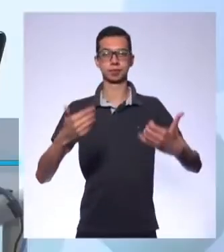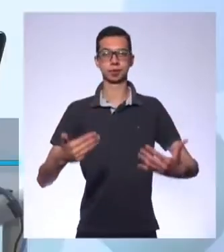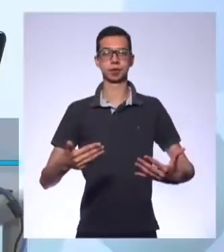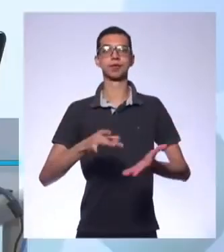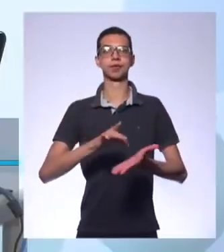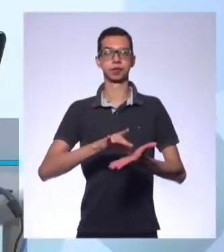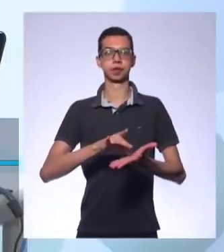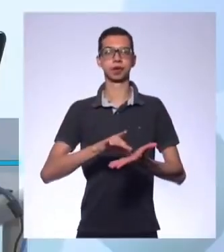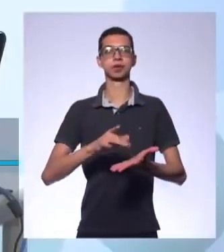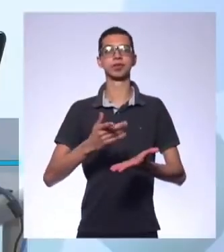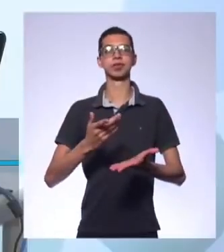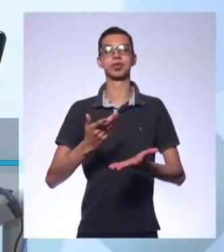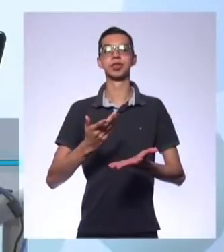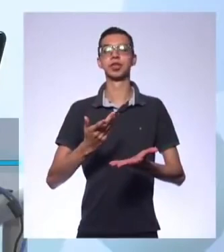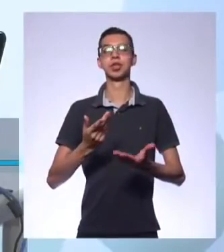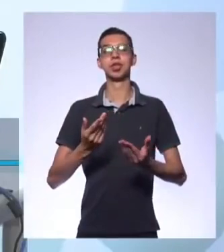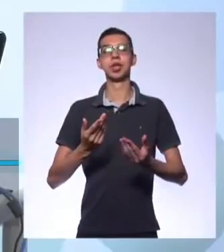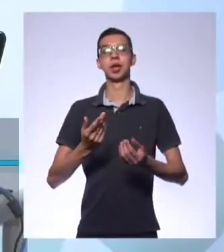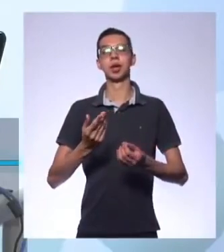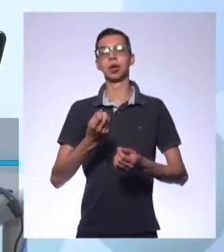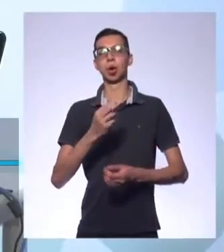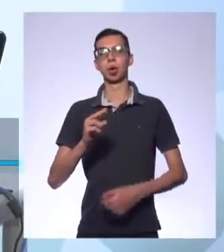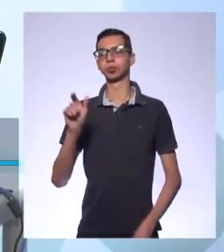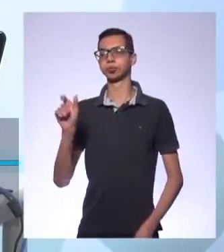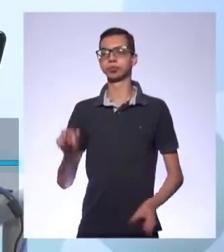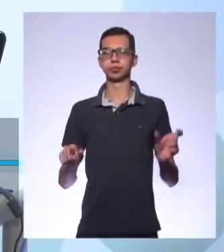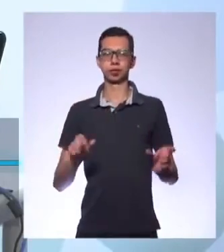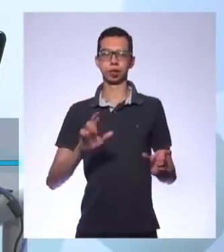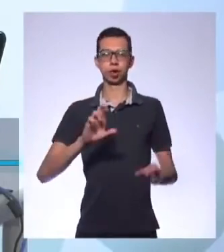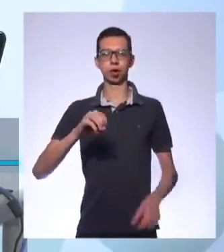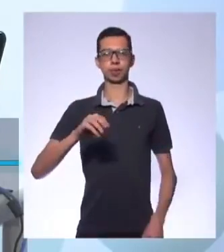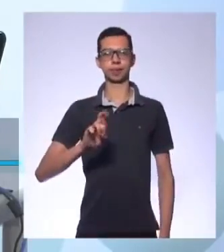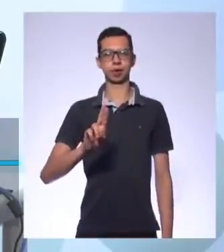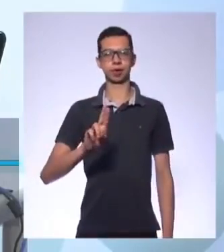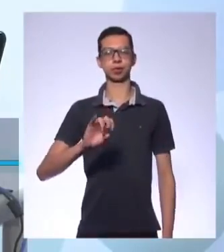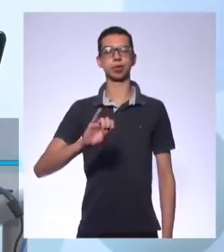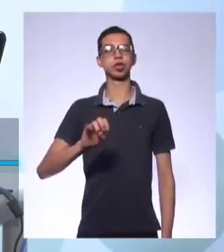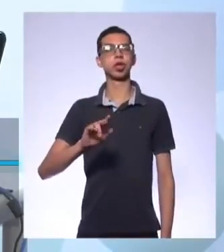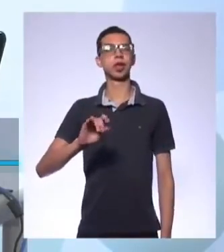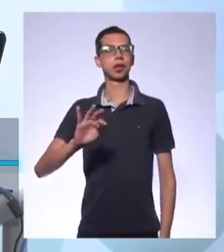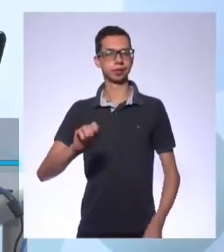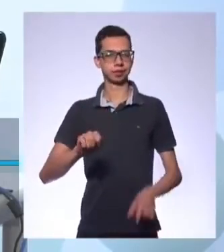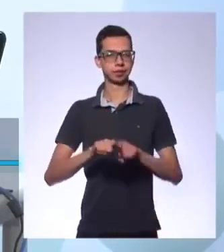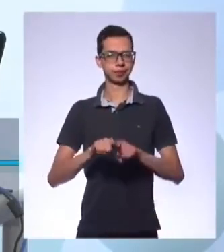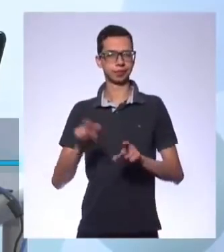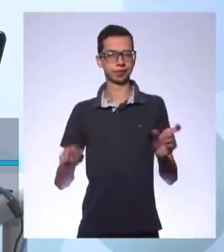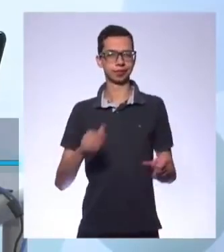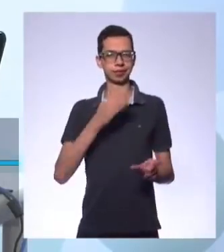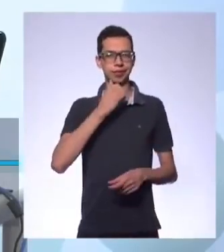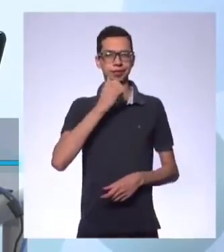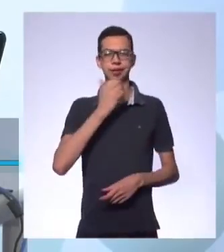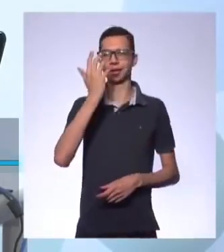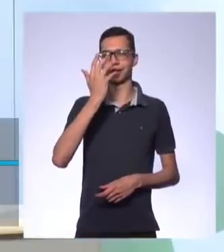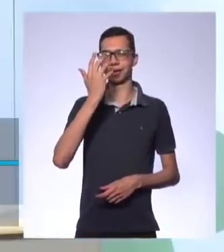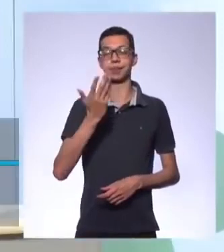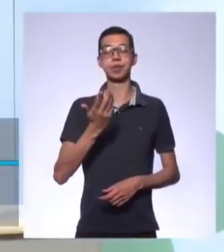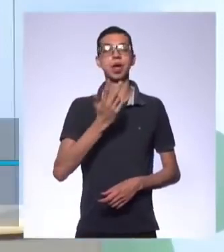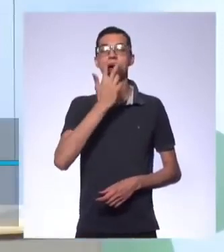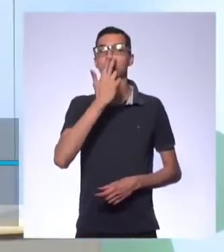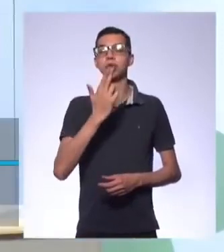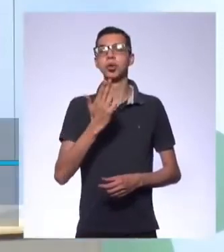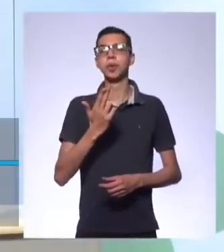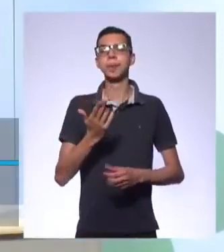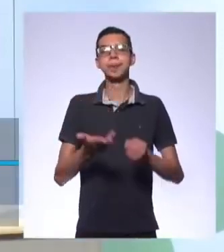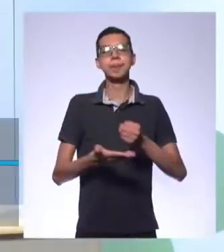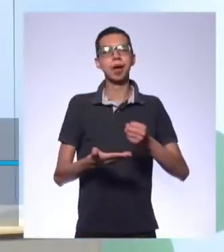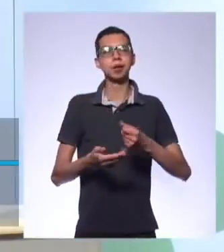obra Hamlet para eles, ou mesmo Romeu e Julieta. Eu acho que eles precisam, por enquanto, saber essa coisa mais básica. Olha, né? tem uns alunos meus